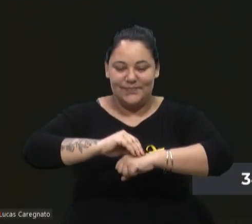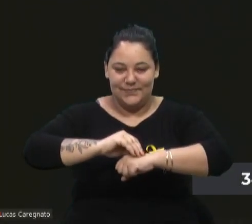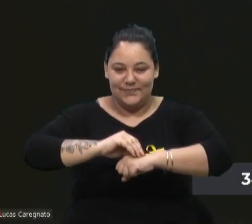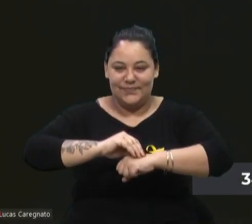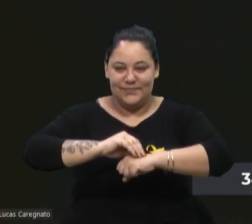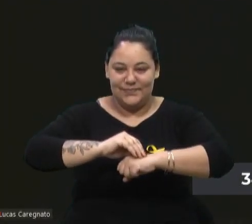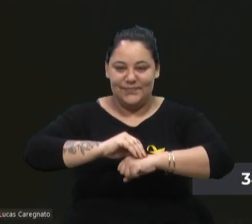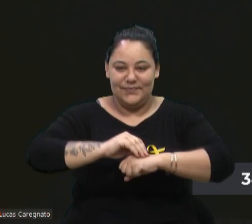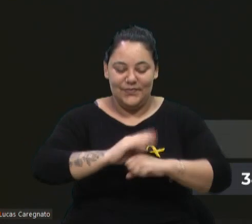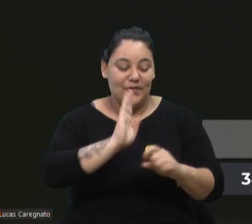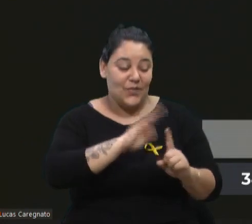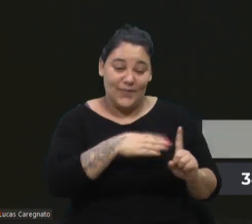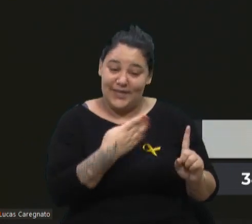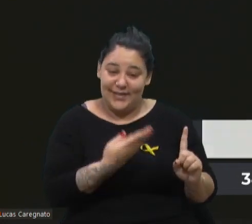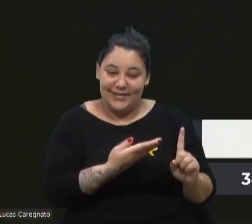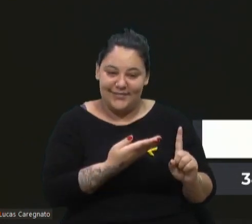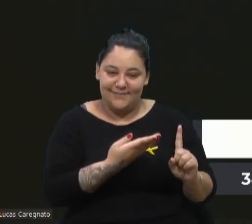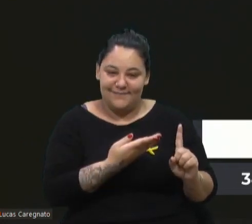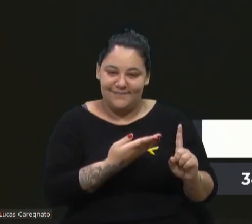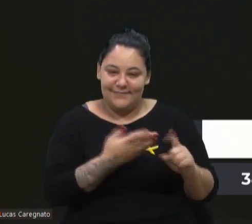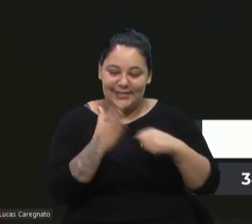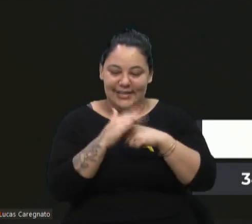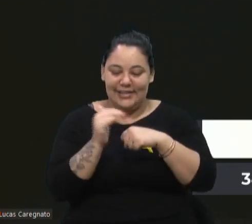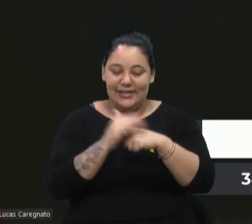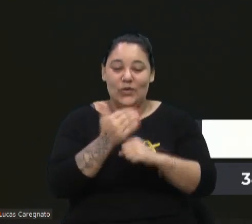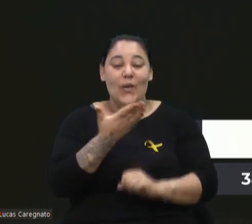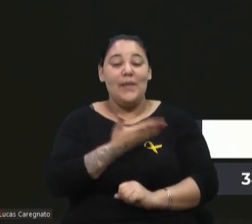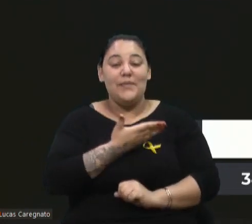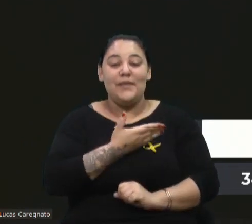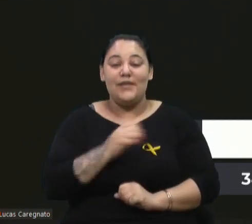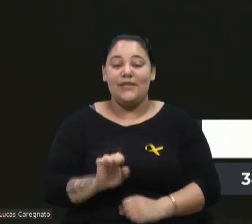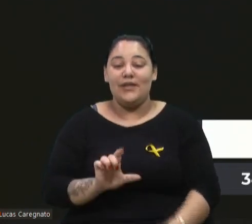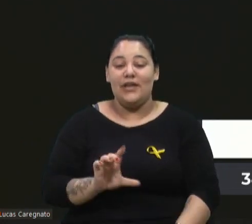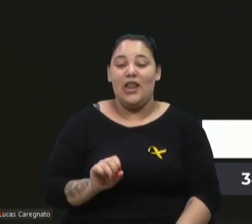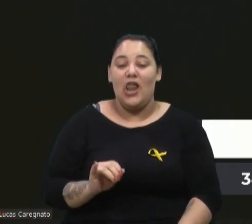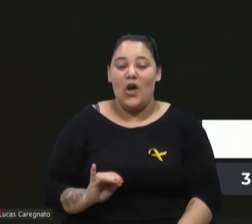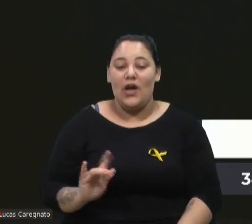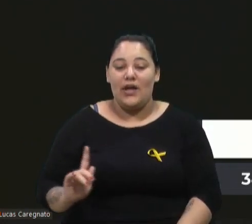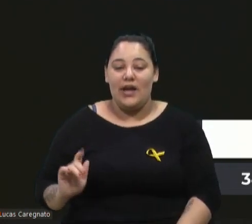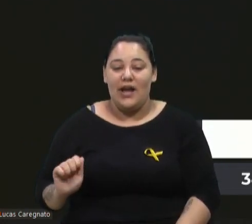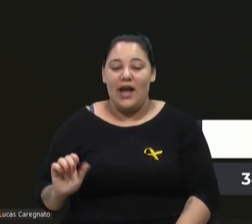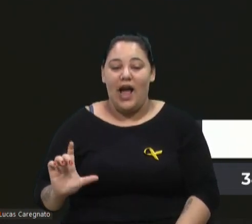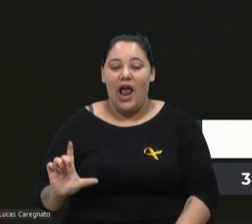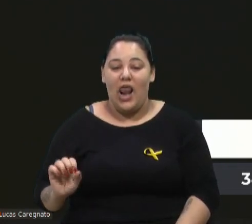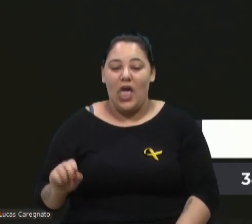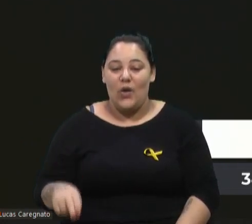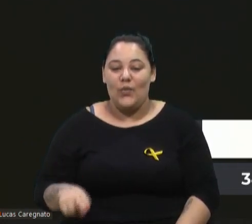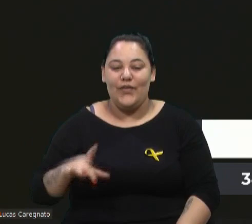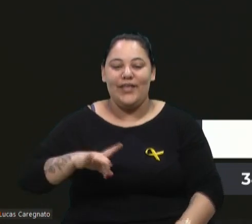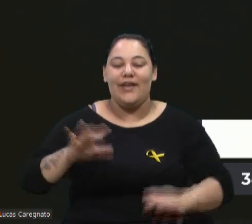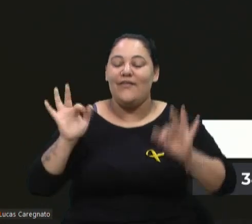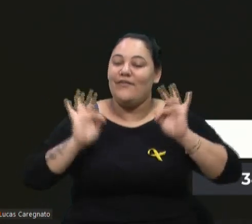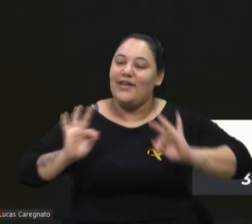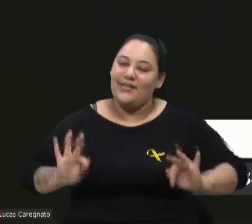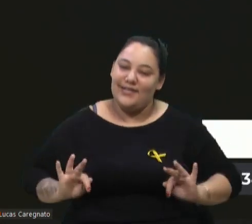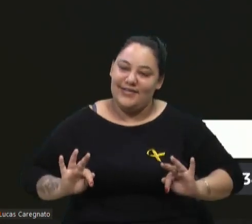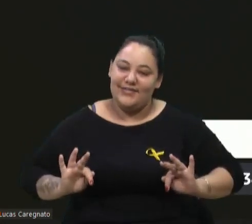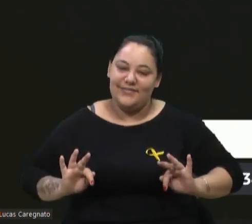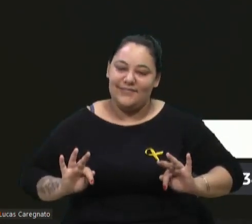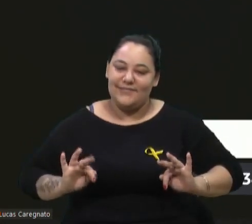homenagear o nosso querido companheiro e amigo Eloy Galon. Eu tenho a felicidade de ter